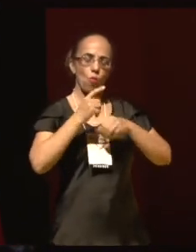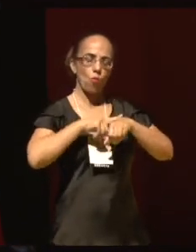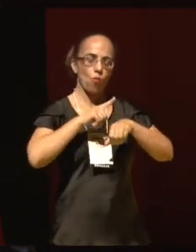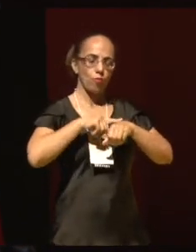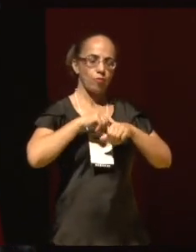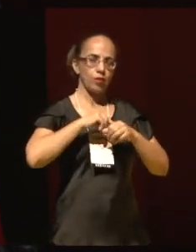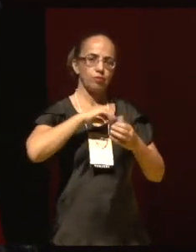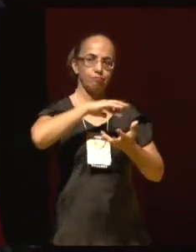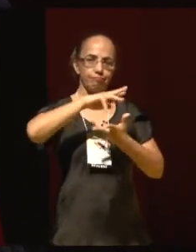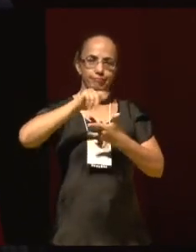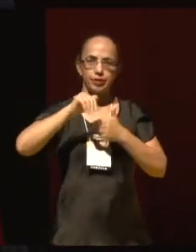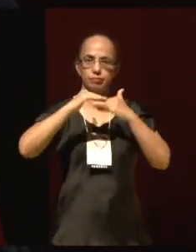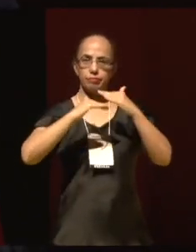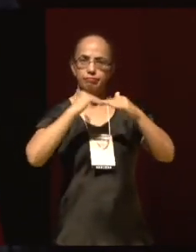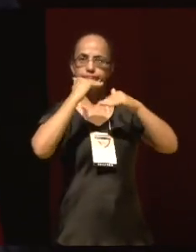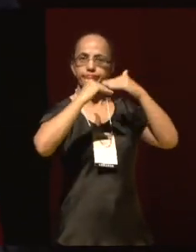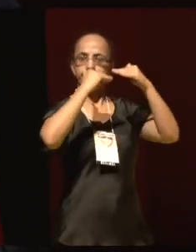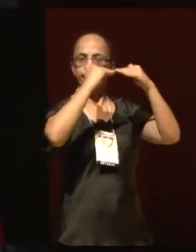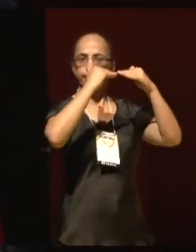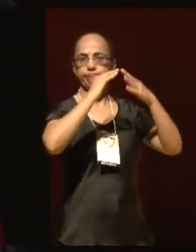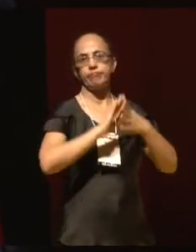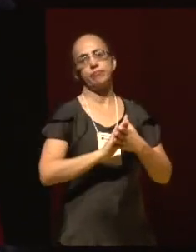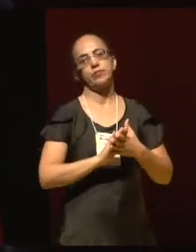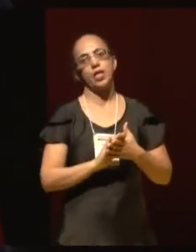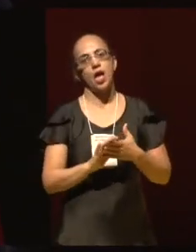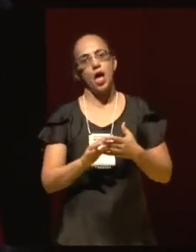de nosso planeta, têm dificuldades.